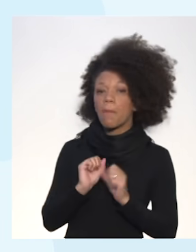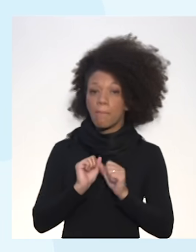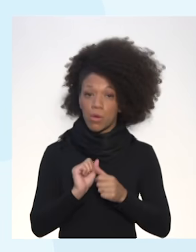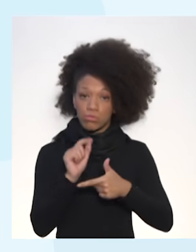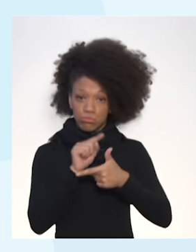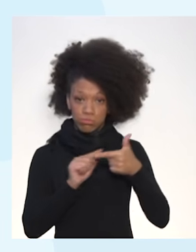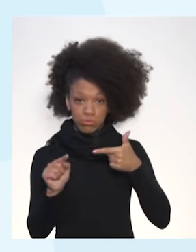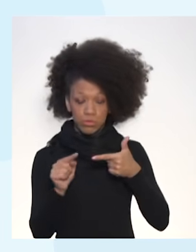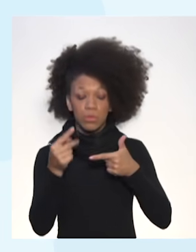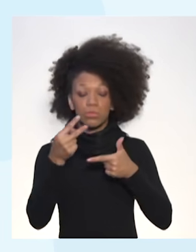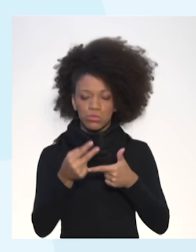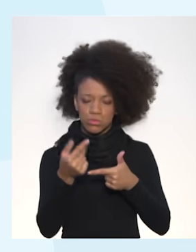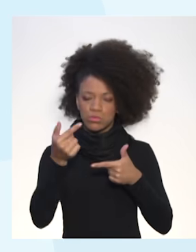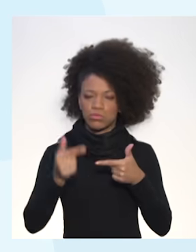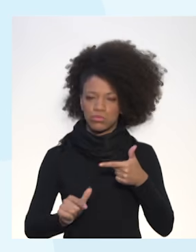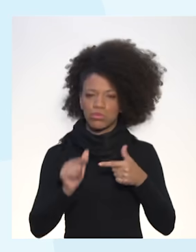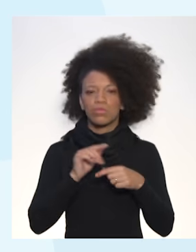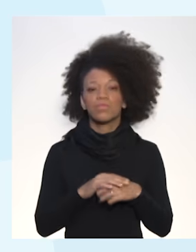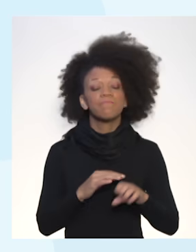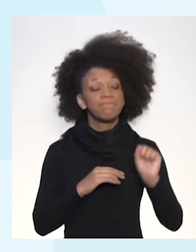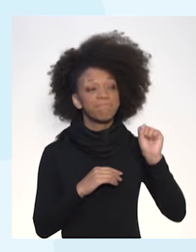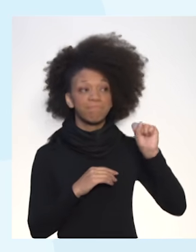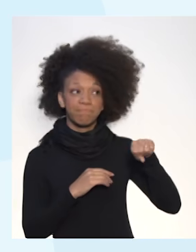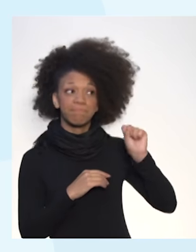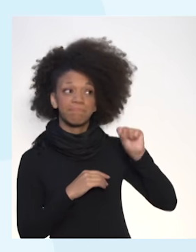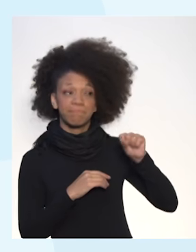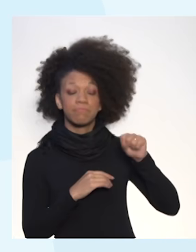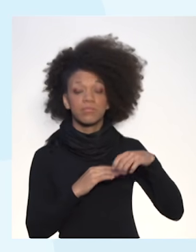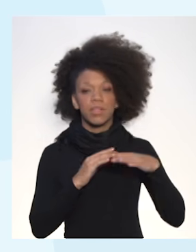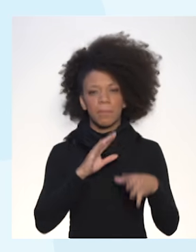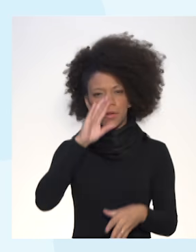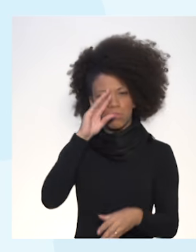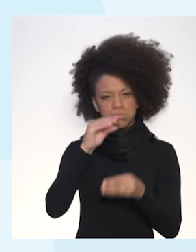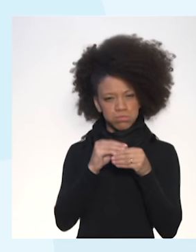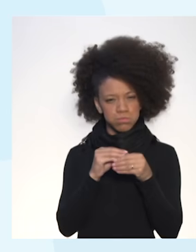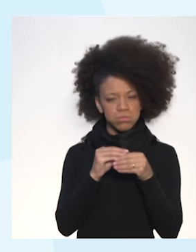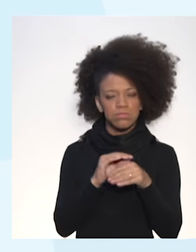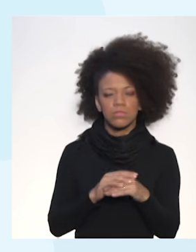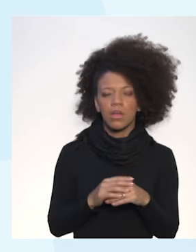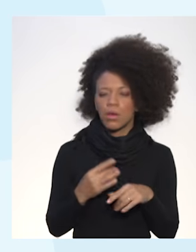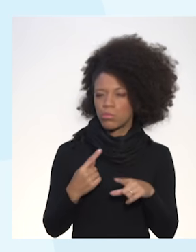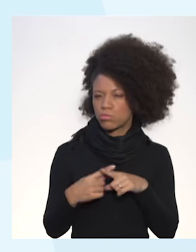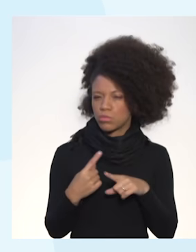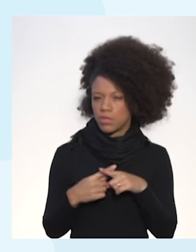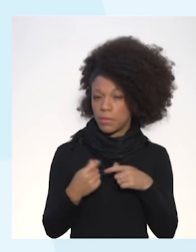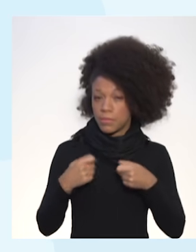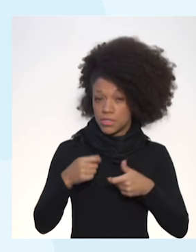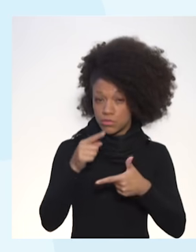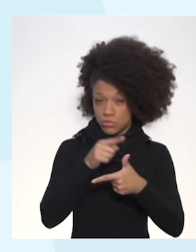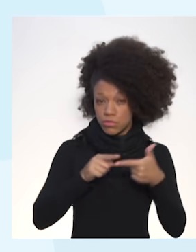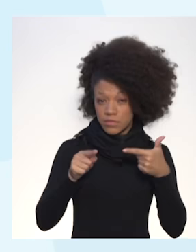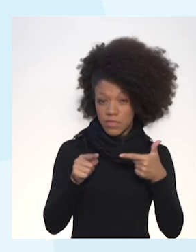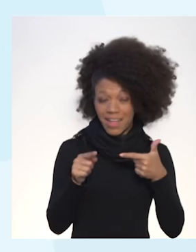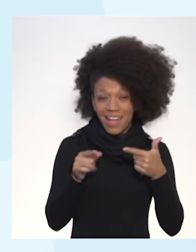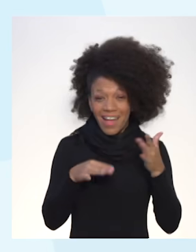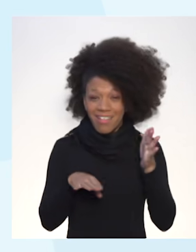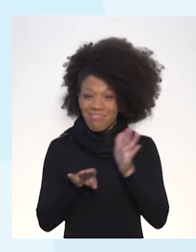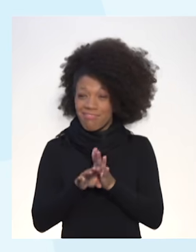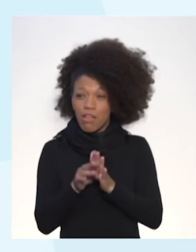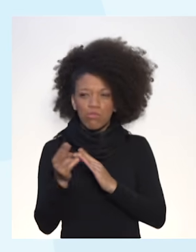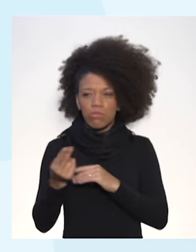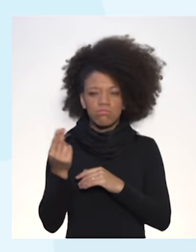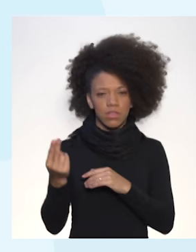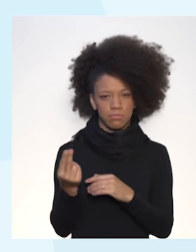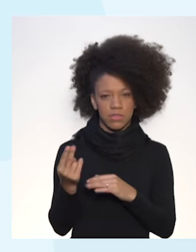também, dúvida, né? Ainda não se tornou, então, irredutível, né? É, para ficar irredutível, né? Porque eu tenho que dividir até não dar mais para dividir. E aí